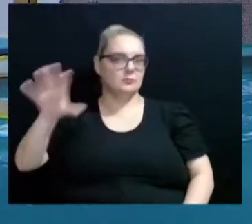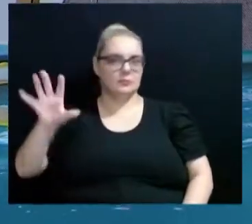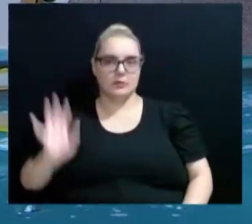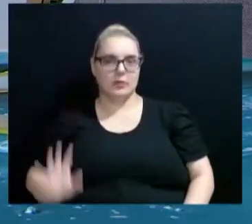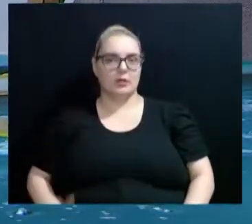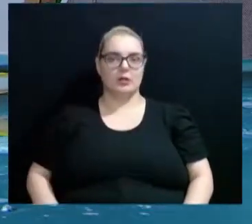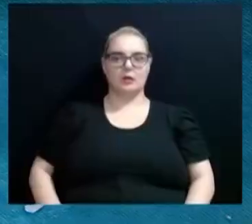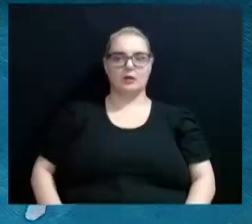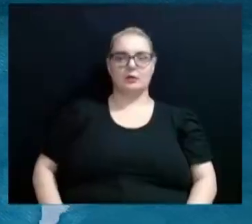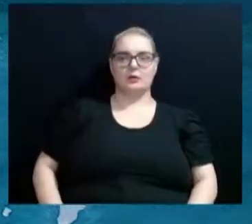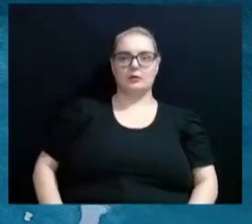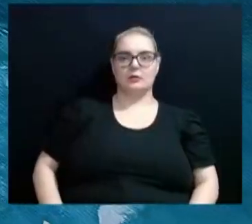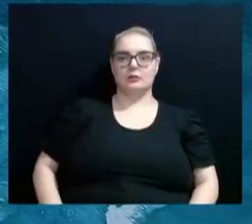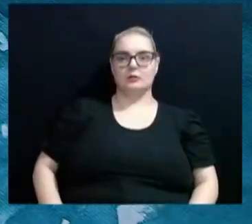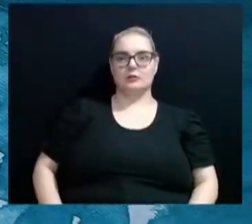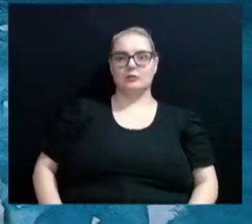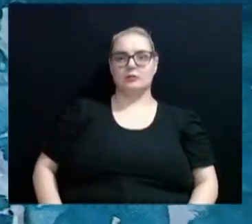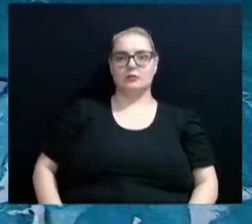tal cidade.